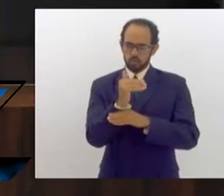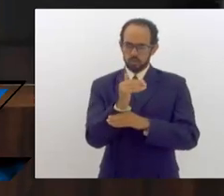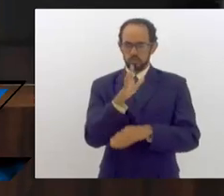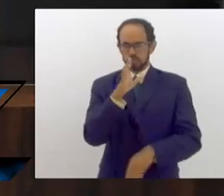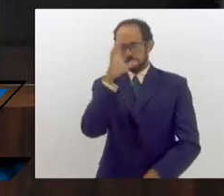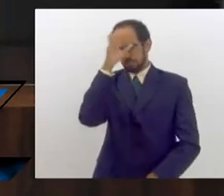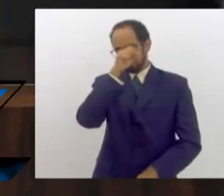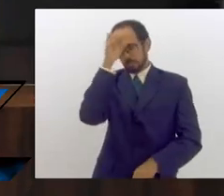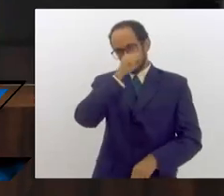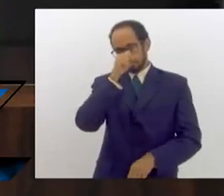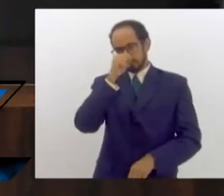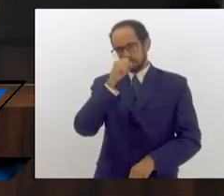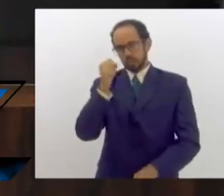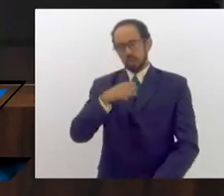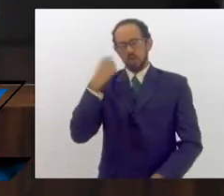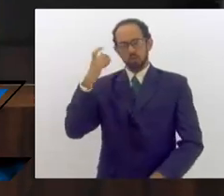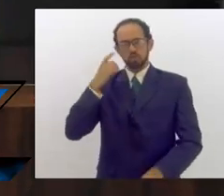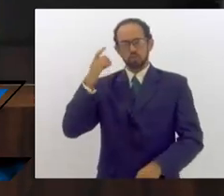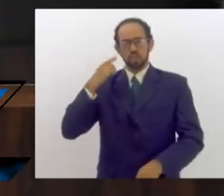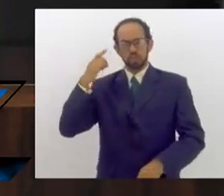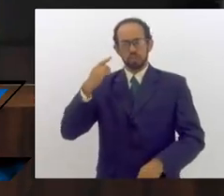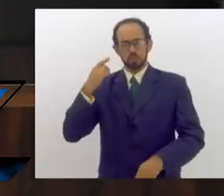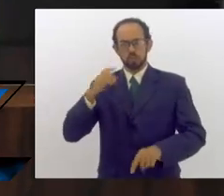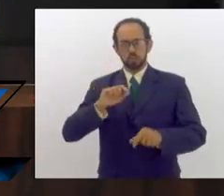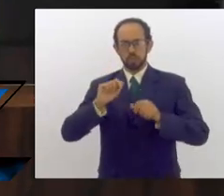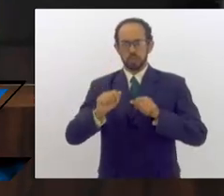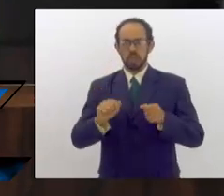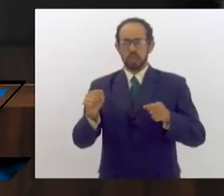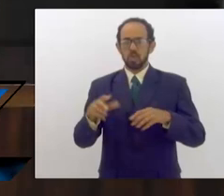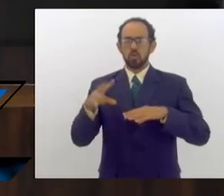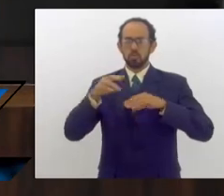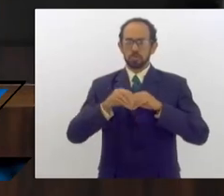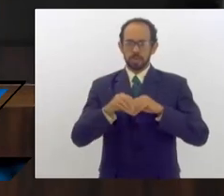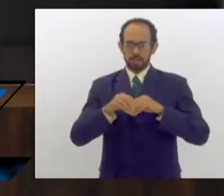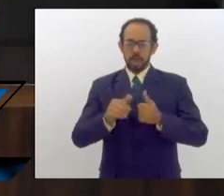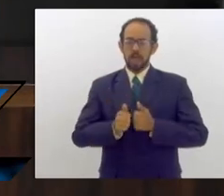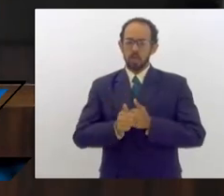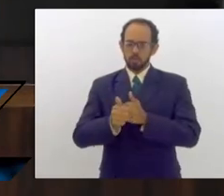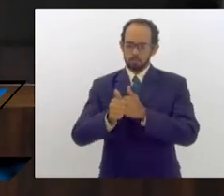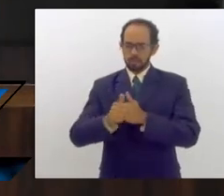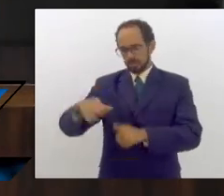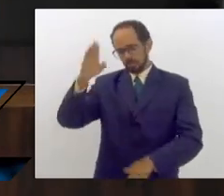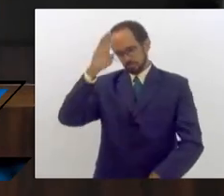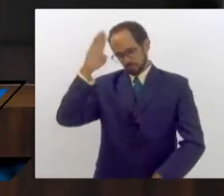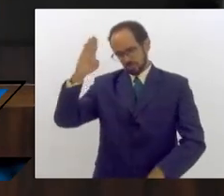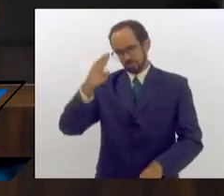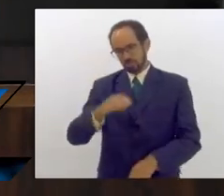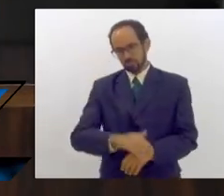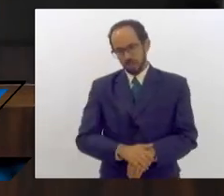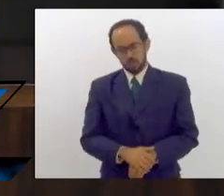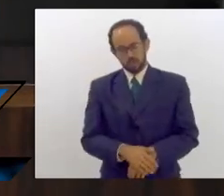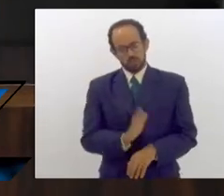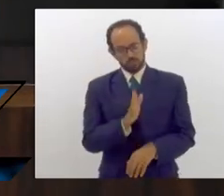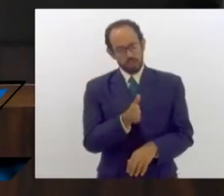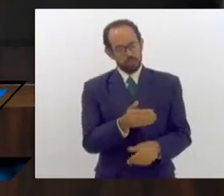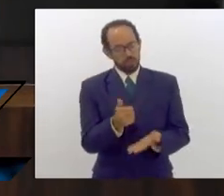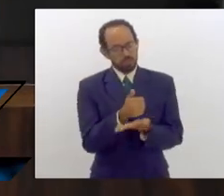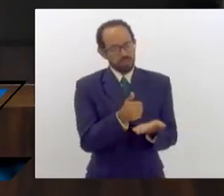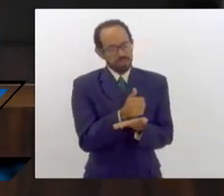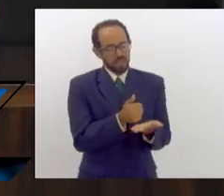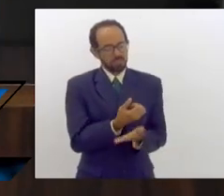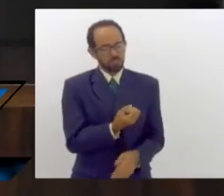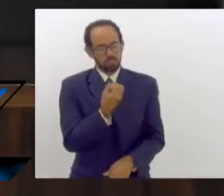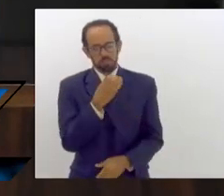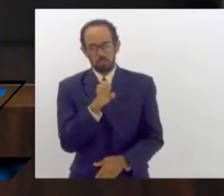né o acessório acompanhando o principal Então como já já foi fruto de emenda aqui também de uma questão de ordem muito bem fundamentada pelo deputada